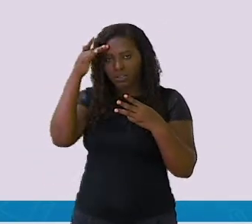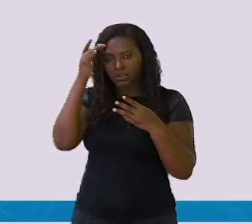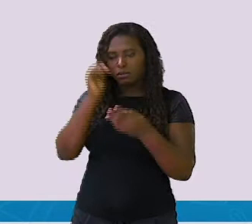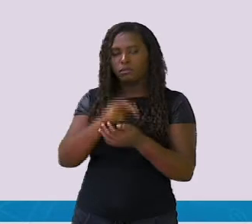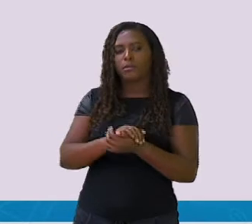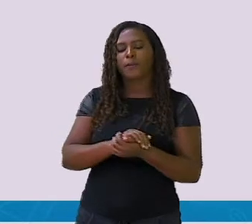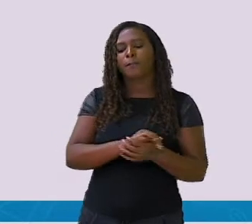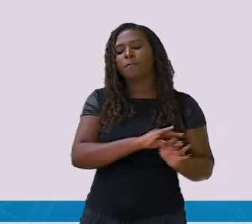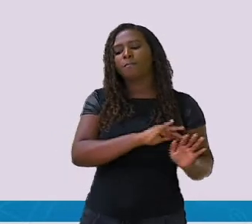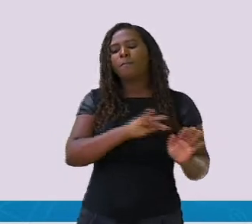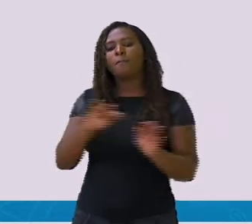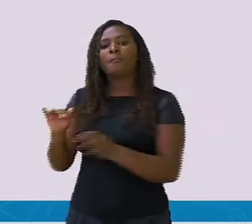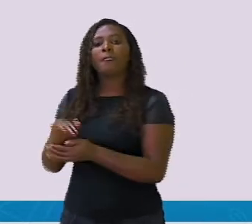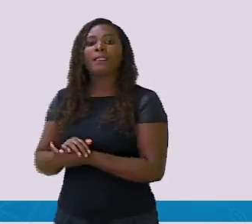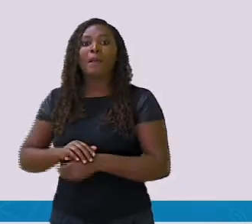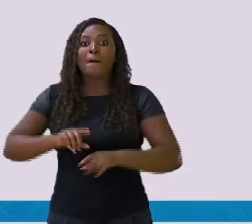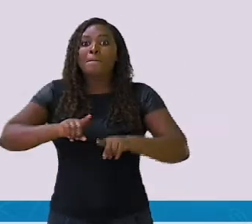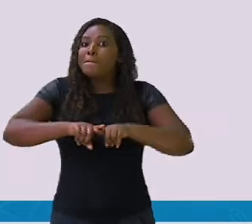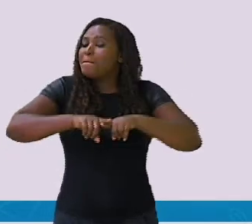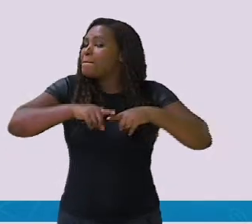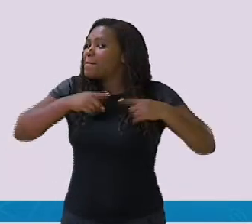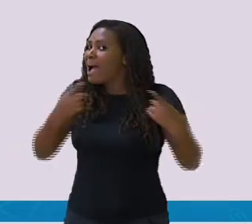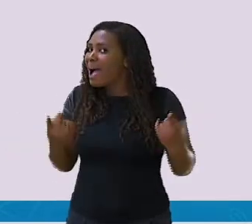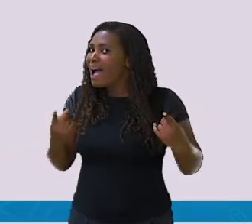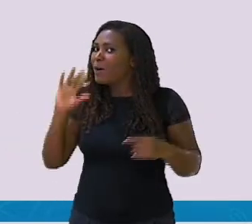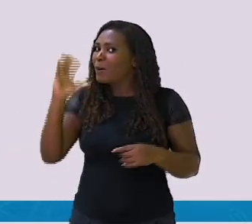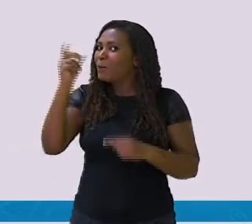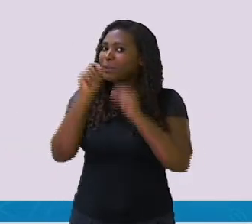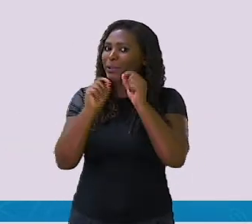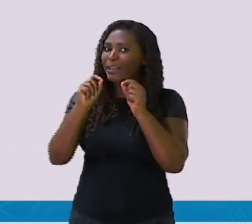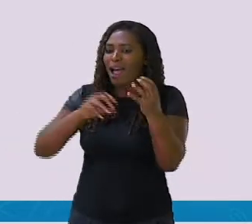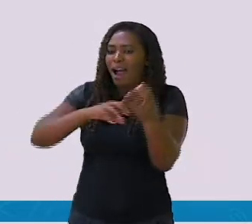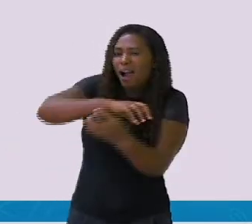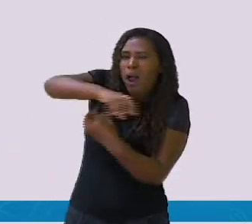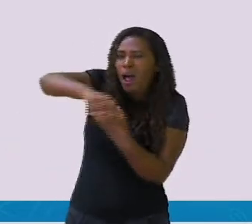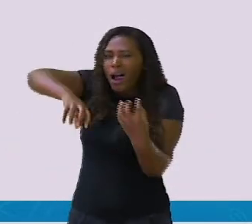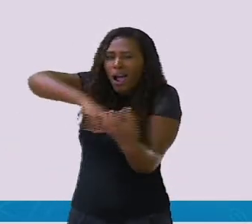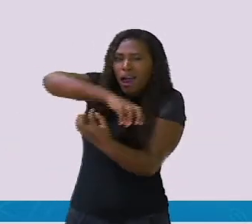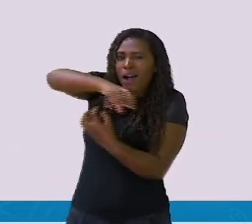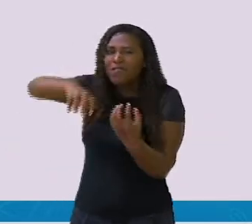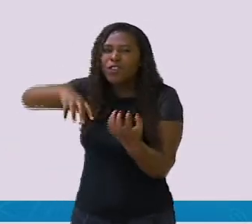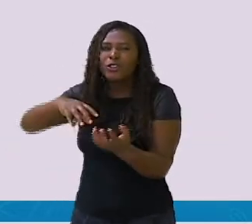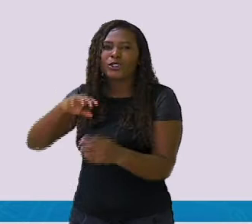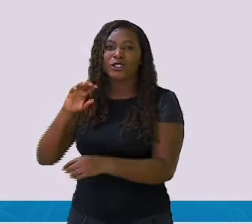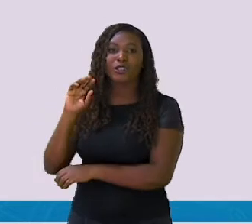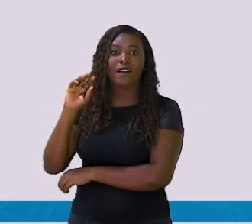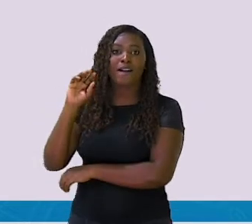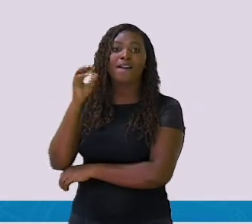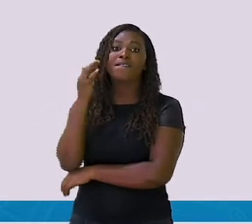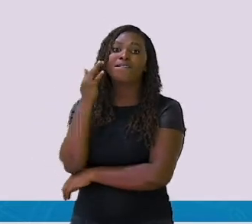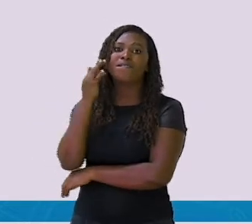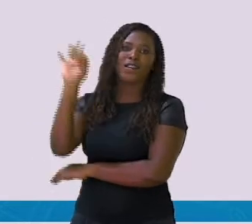quando na Revolução Francesa, no final do século XVIII. Então foi aí que